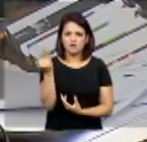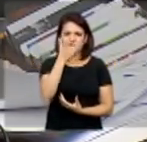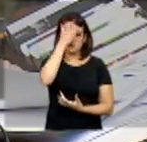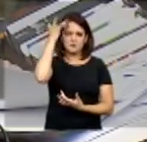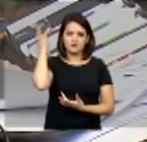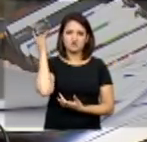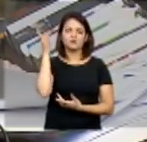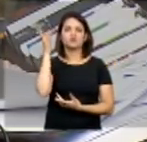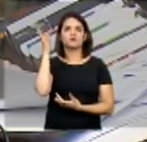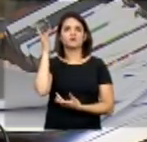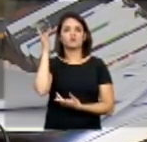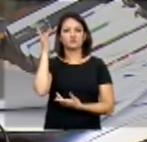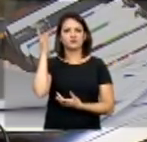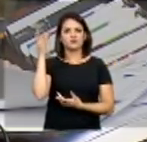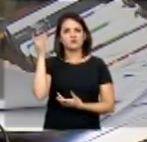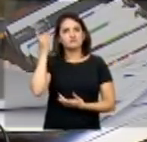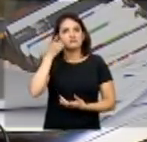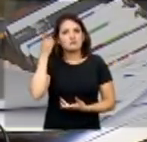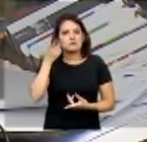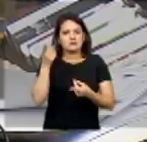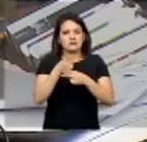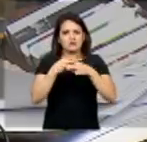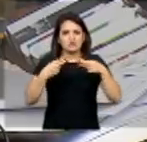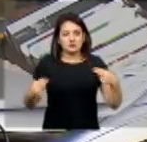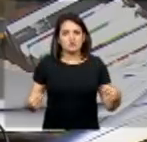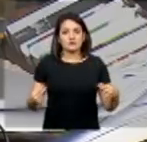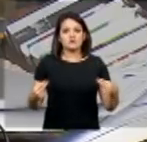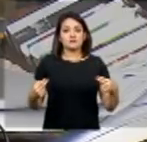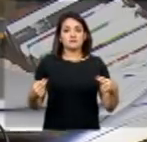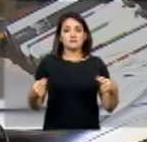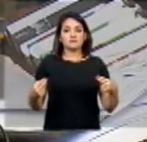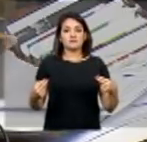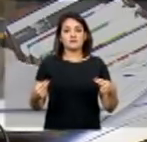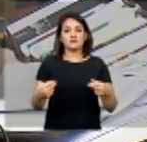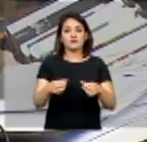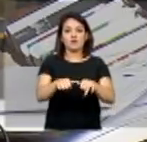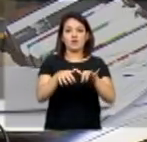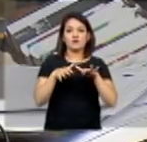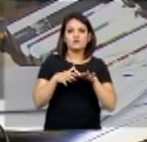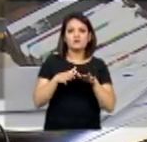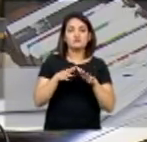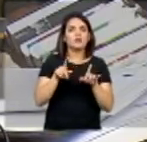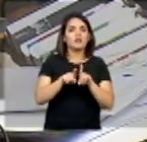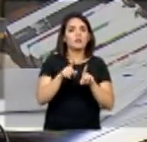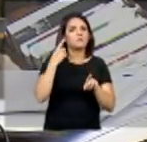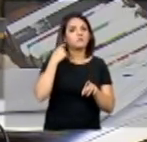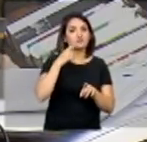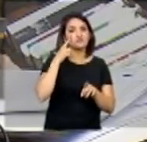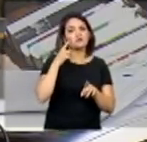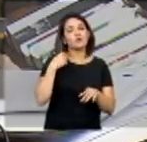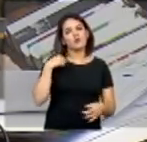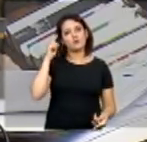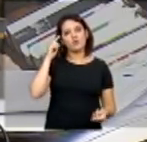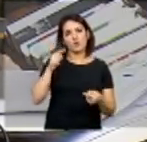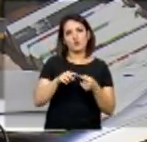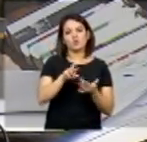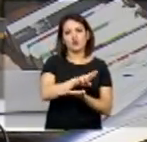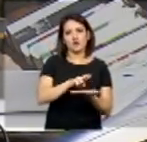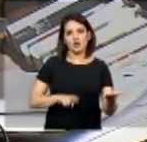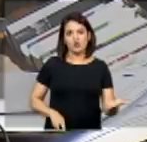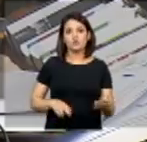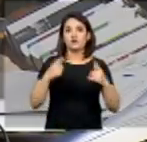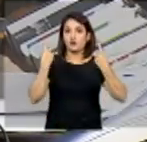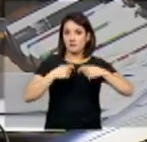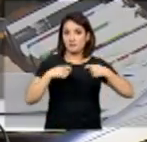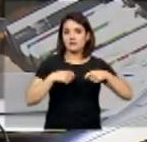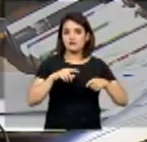aqueles que pleiteiam audiências são respeitáveis até o mais modesto advogado então eu acompanho o relator no sentido de entender que